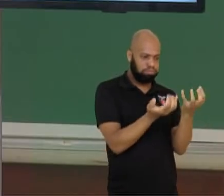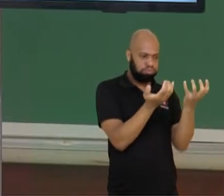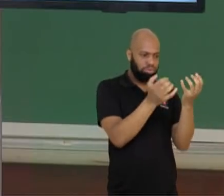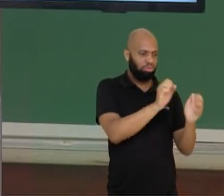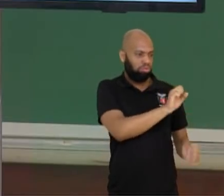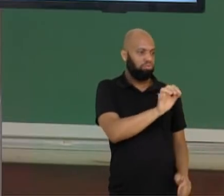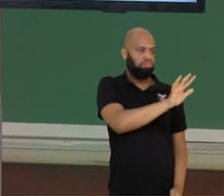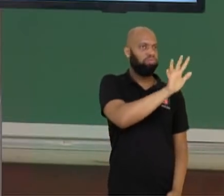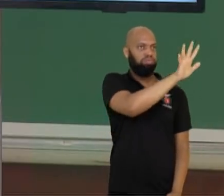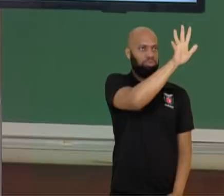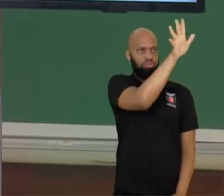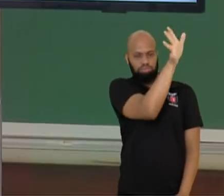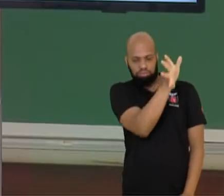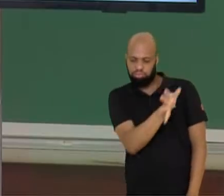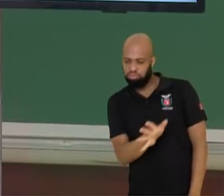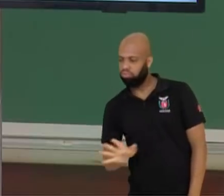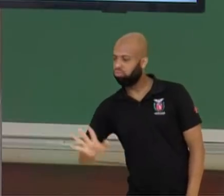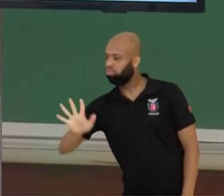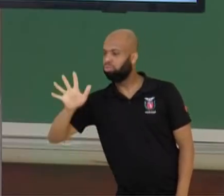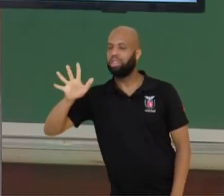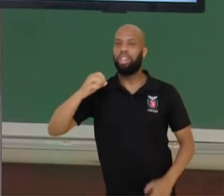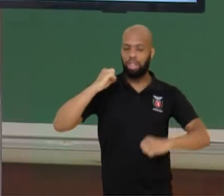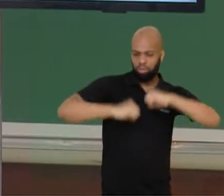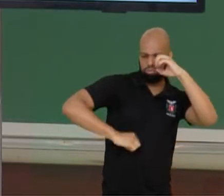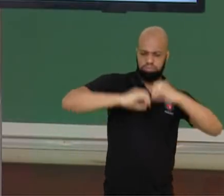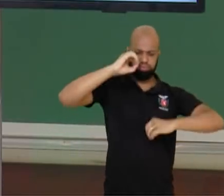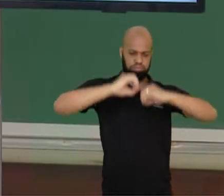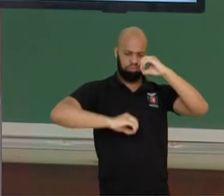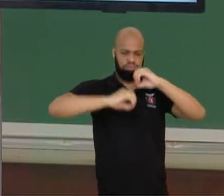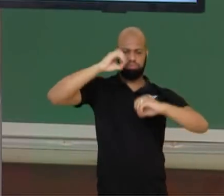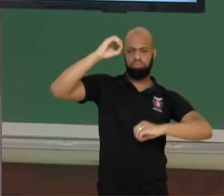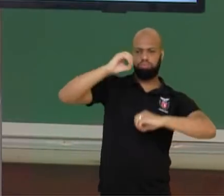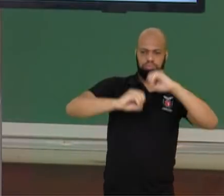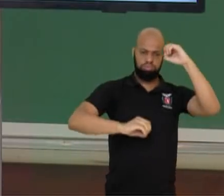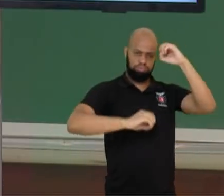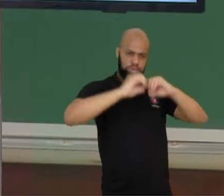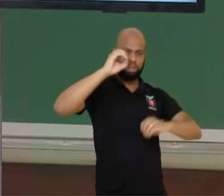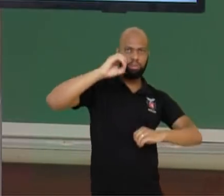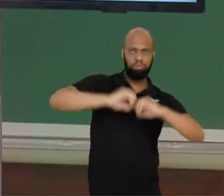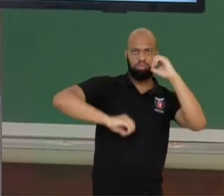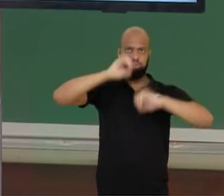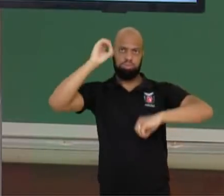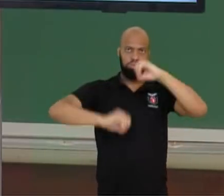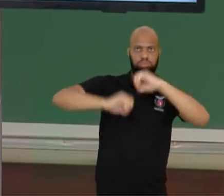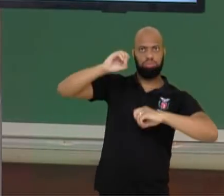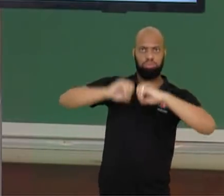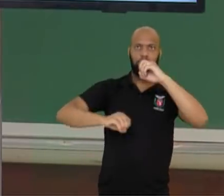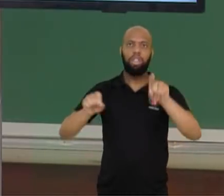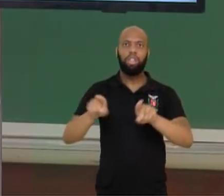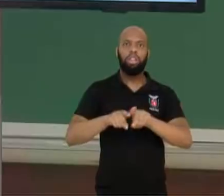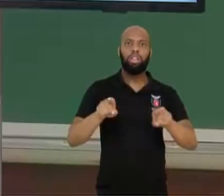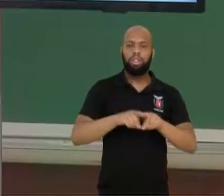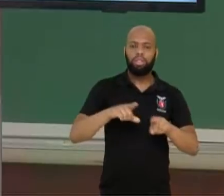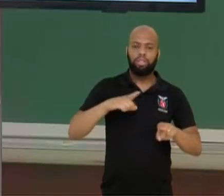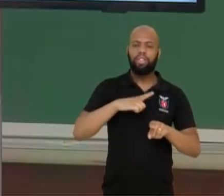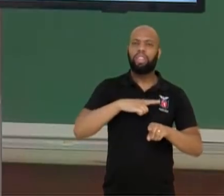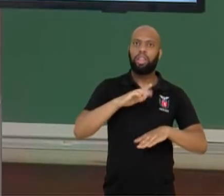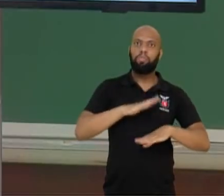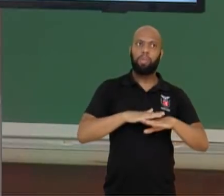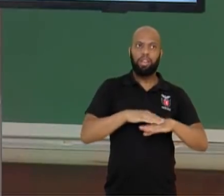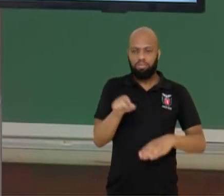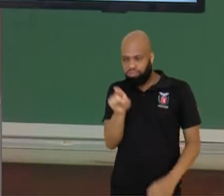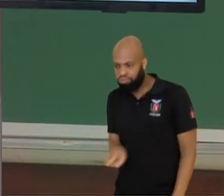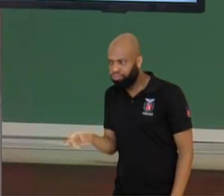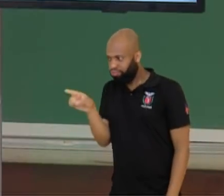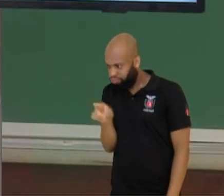mais... Quanto mais quente fica, mais agitadas as moléculas ficam. Aumenta a pressão, vai girar as turbinas que estão aqui. Quando